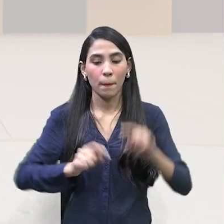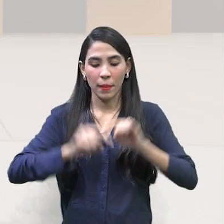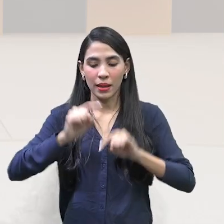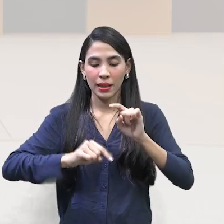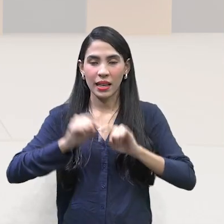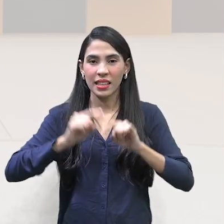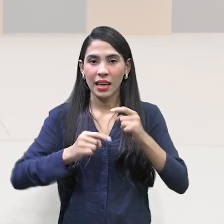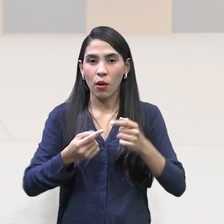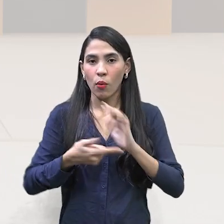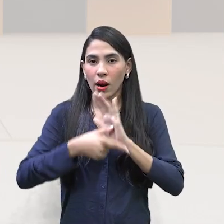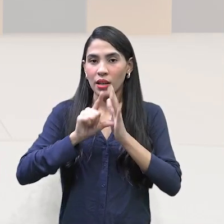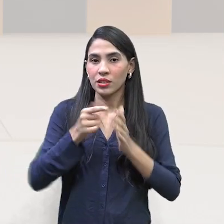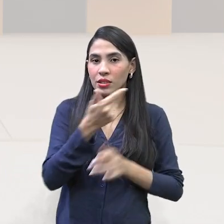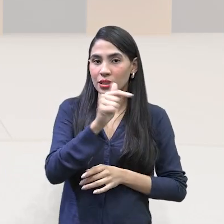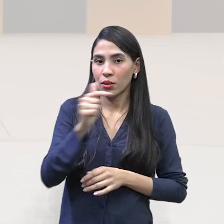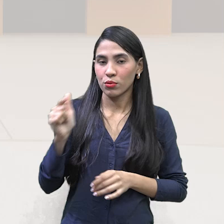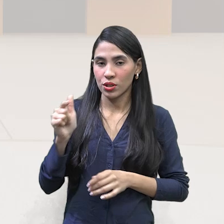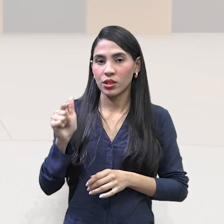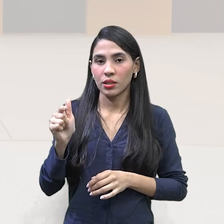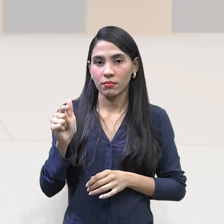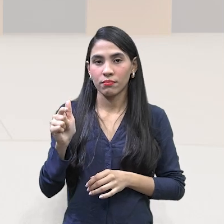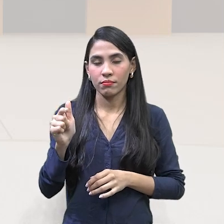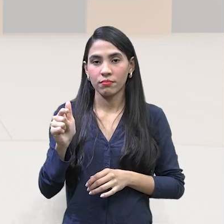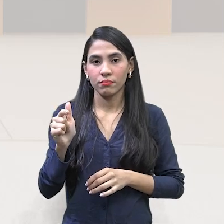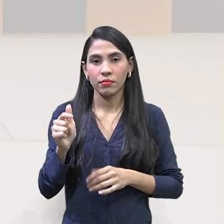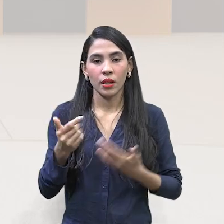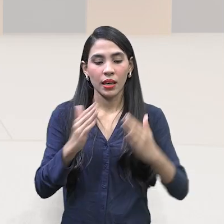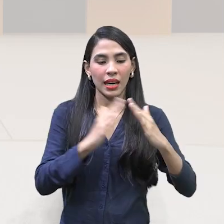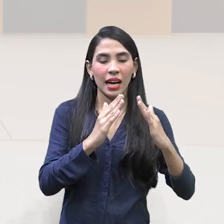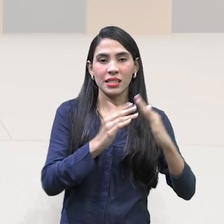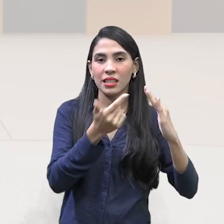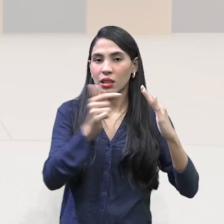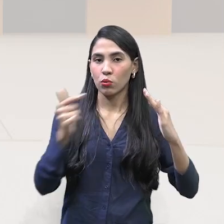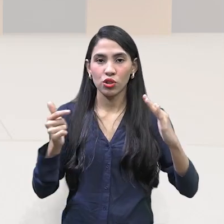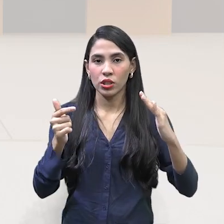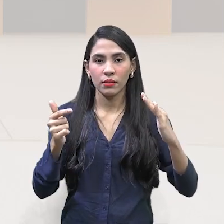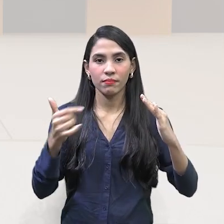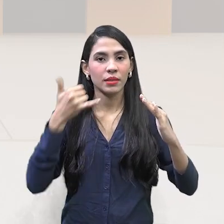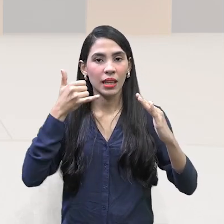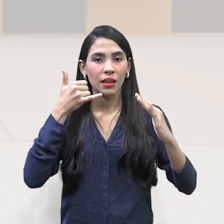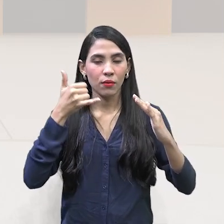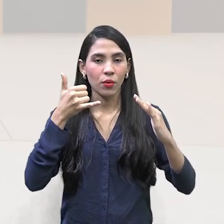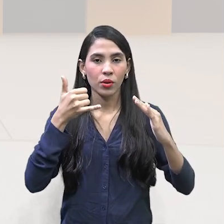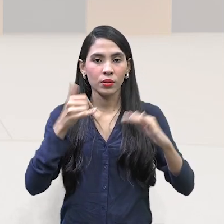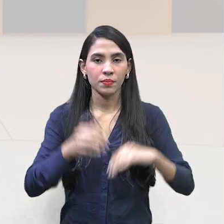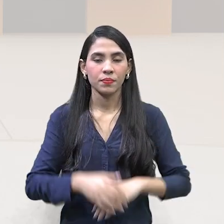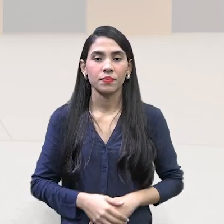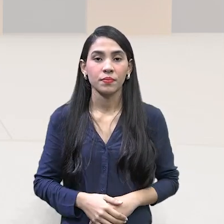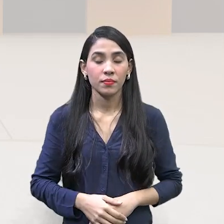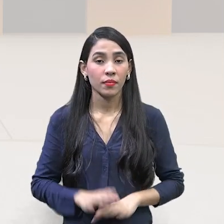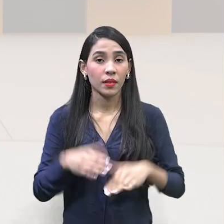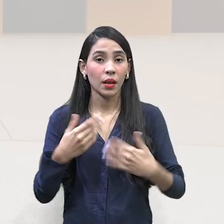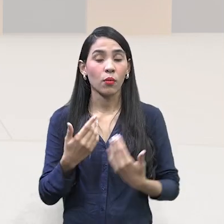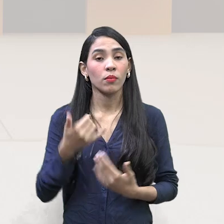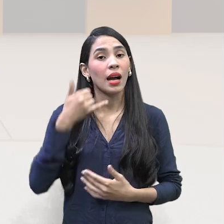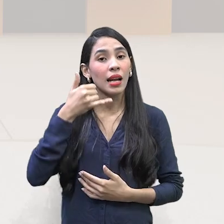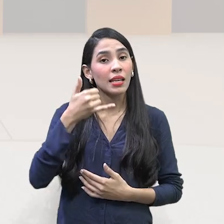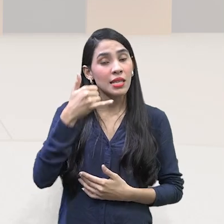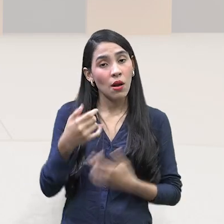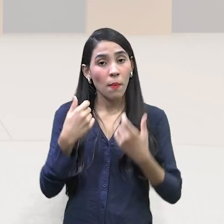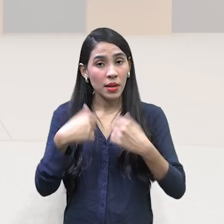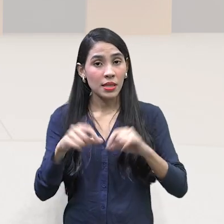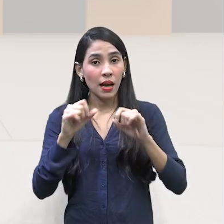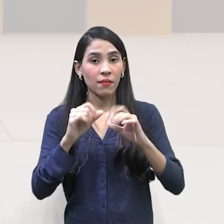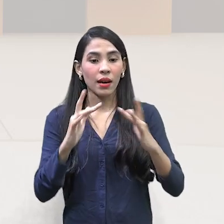acesso restrito, quando não era ainda um item residencial, quando ainda não existiam as linhas fixas. E as ligações precisavam